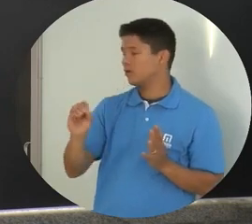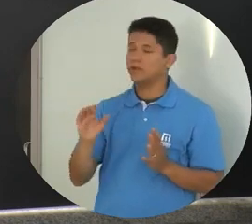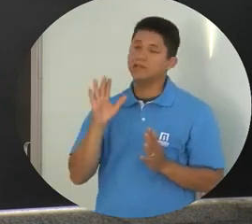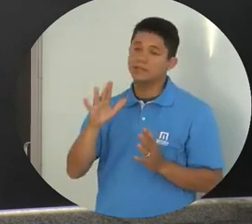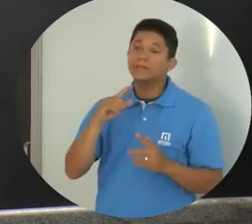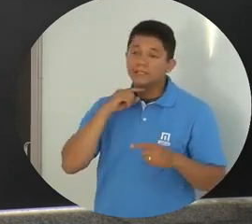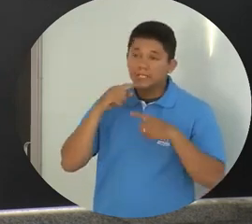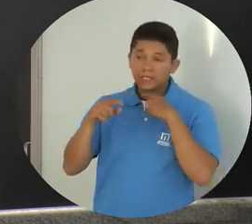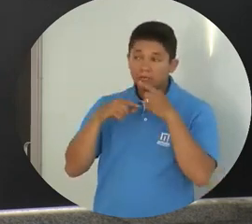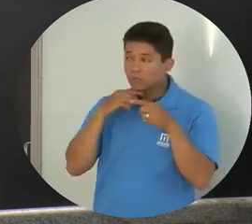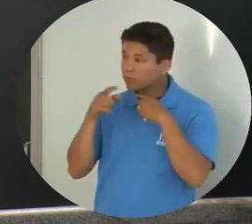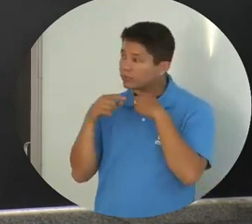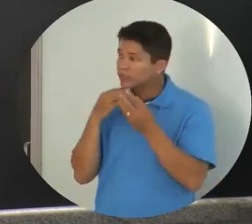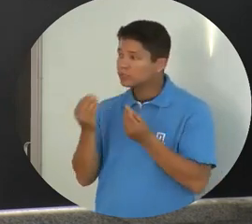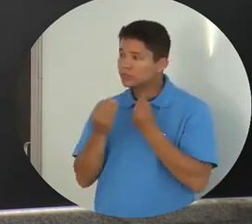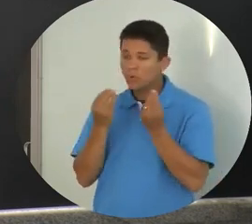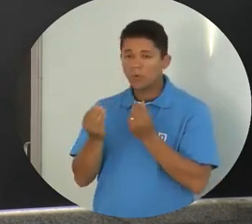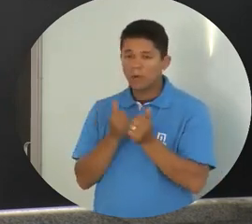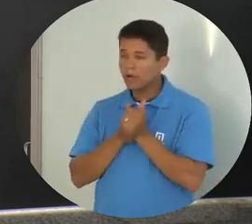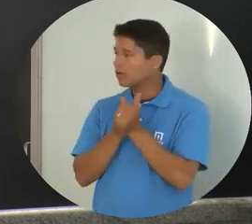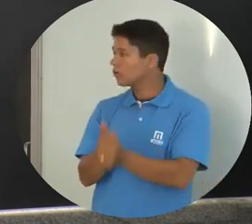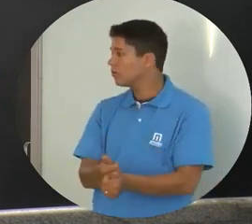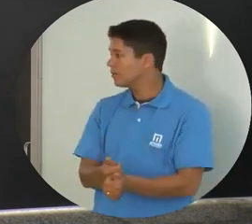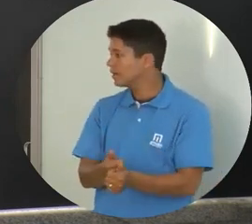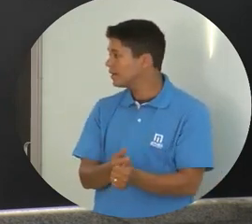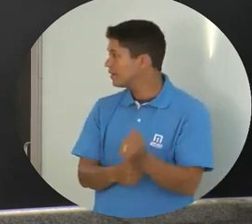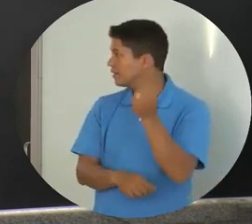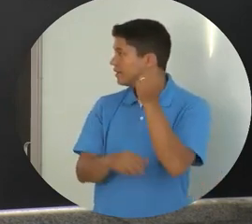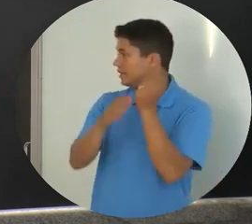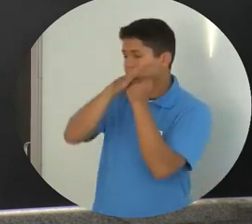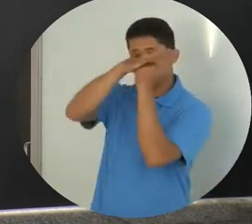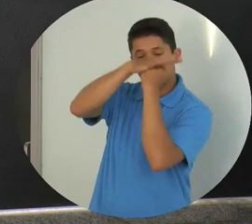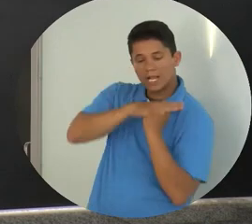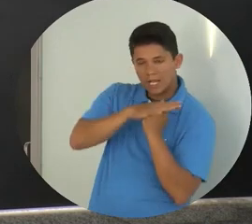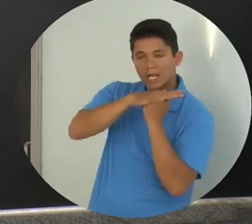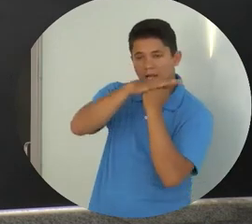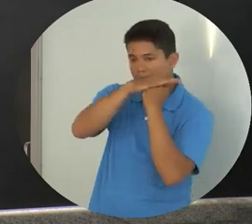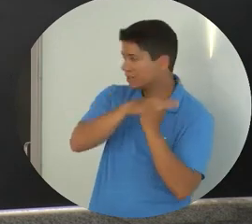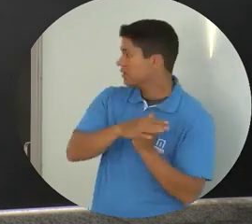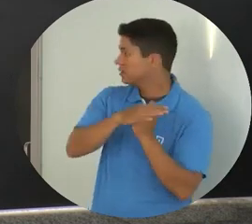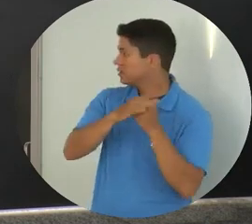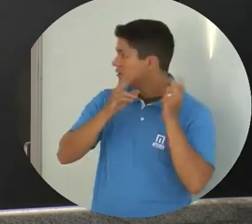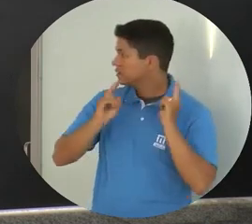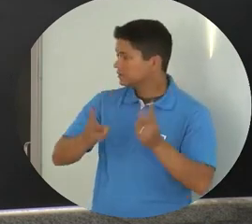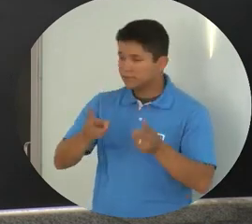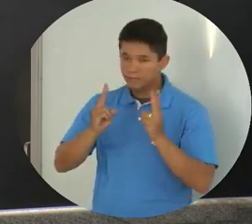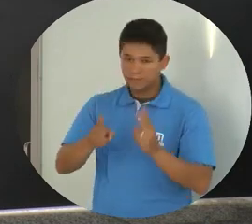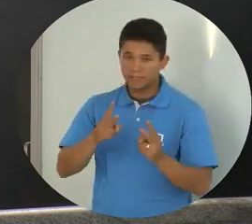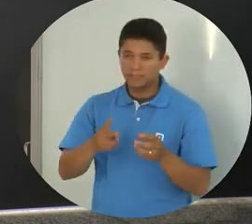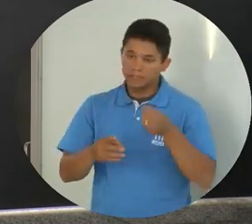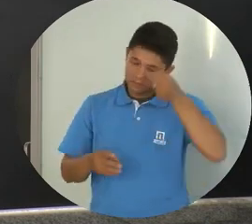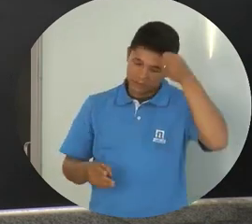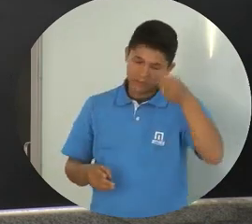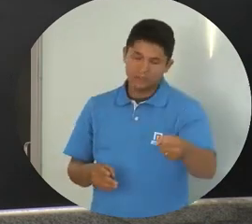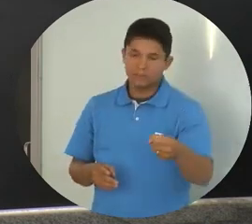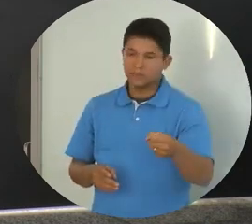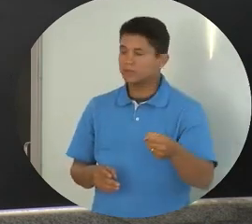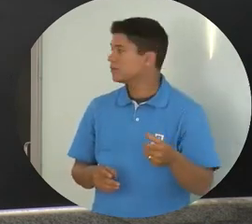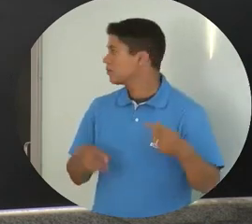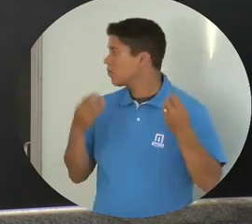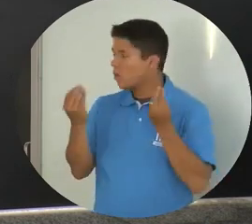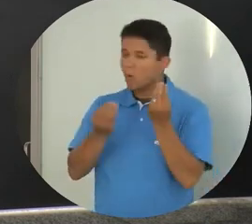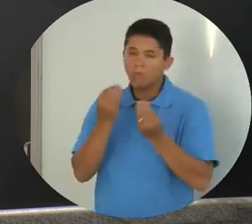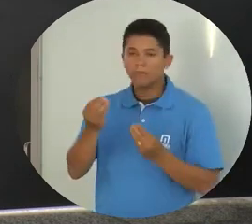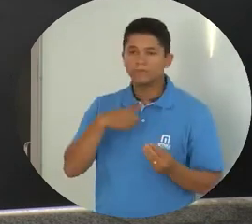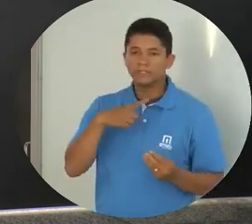como acompanhar que essa carga esteja permanentemente implantada, né? Como que você tem